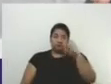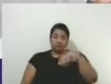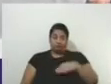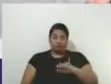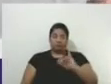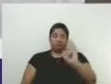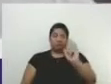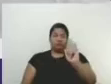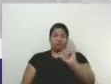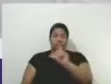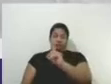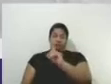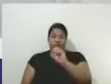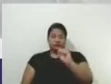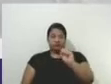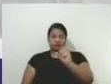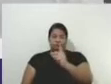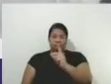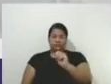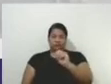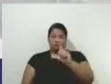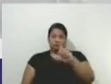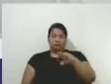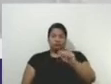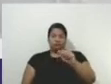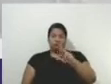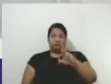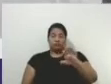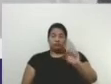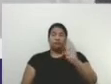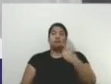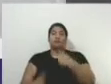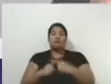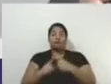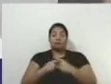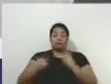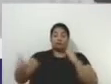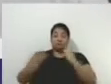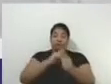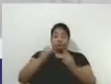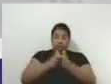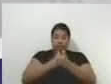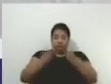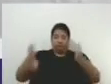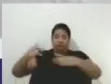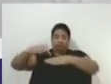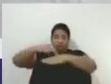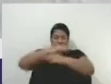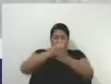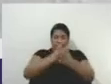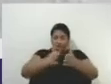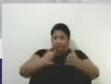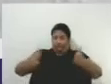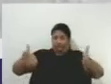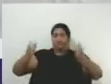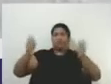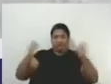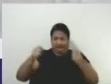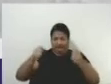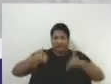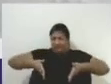gigantesco, parte, nós temos lá instalações elétricas, mas muita possibilidade de trazer mais